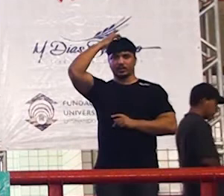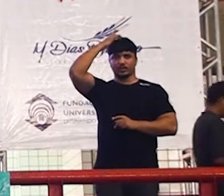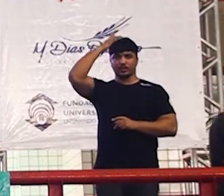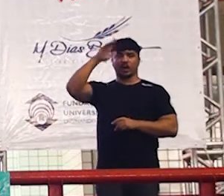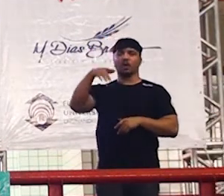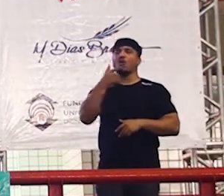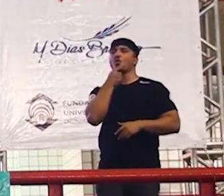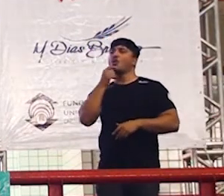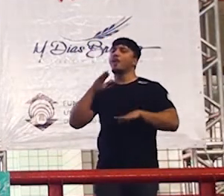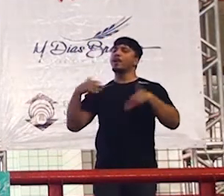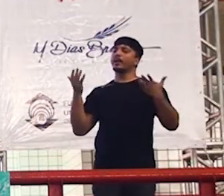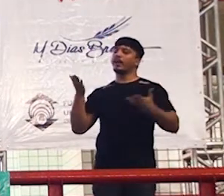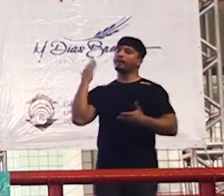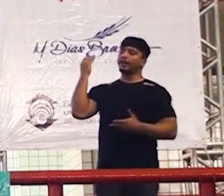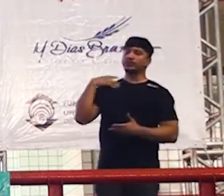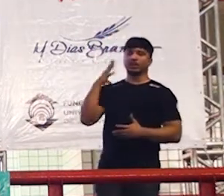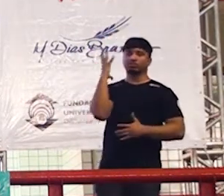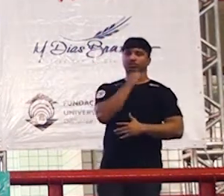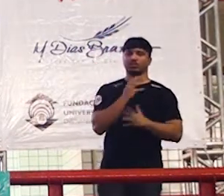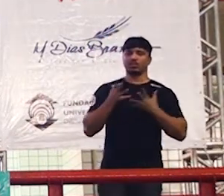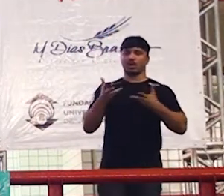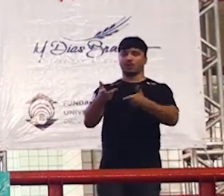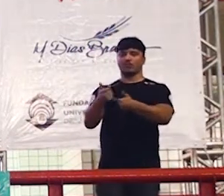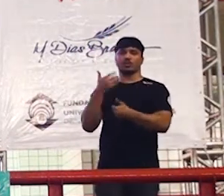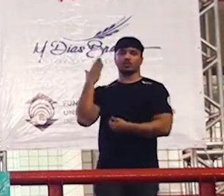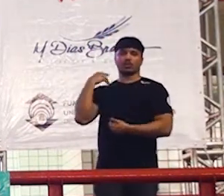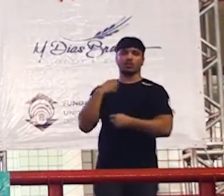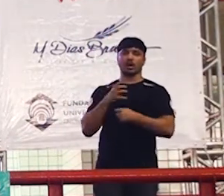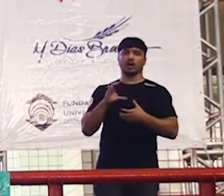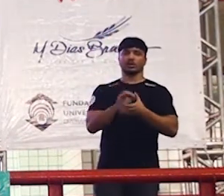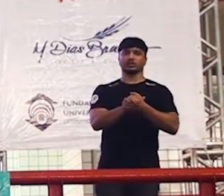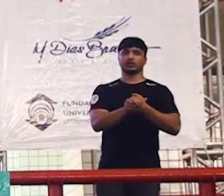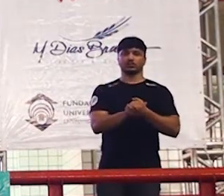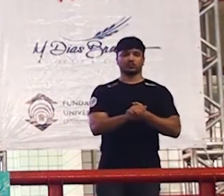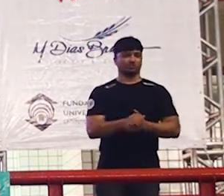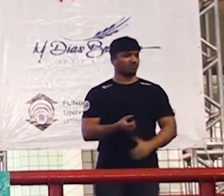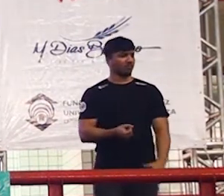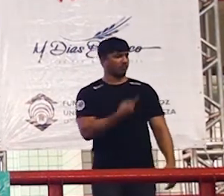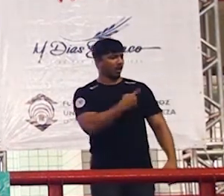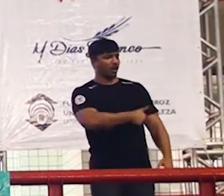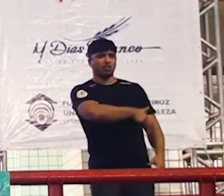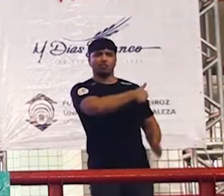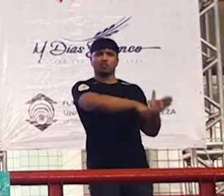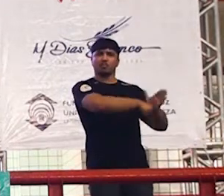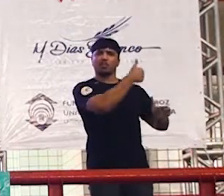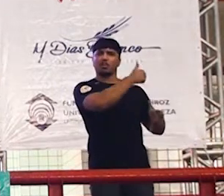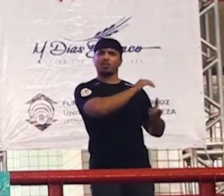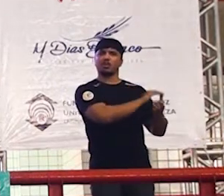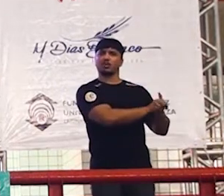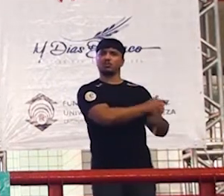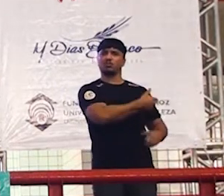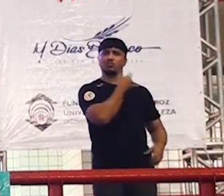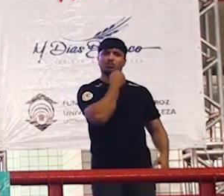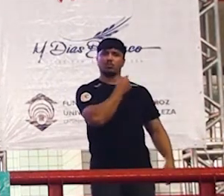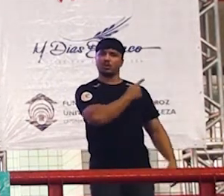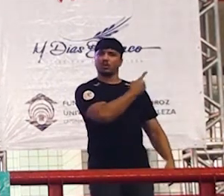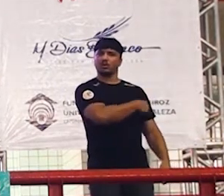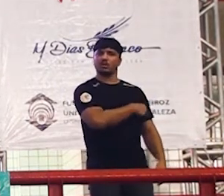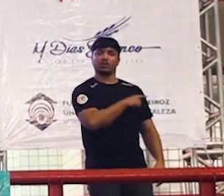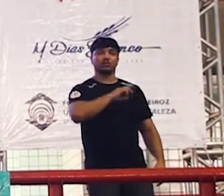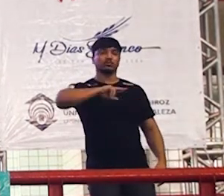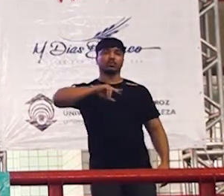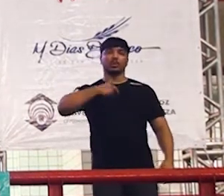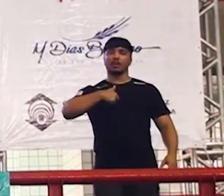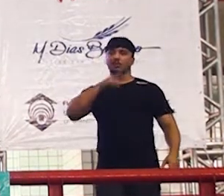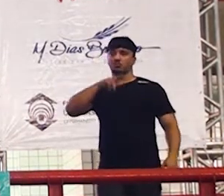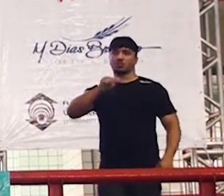Cadê aquele homem bonito, maravilhoso, com quem eu casei há 20 anos? Vale o H não foi o seu primeiro marido? É como quem diz assim: